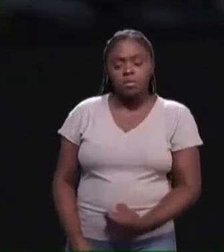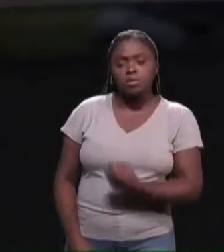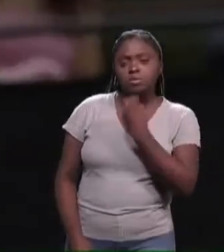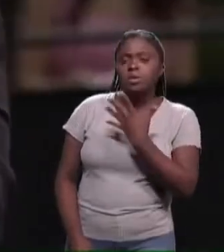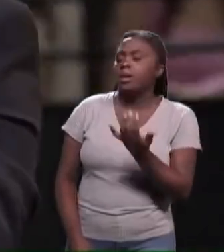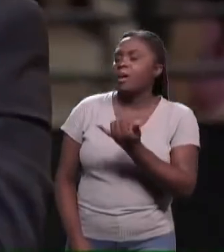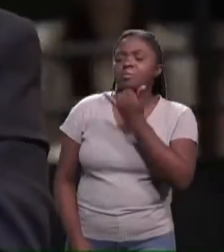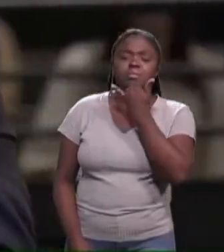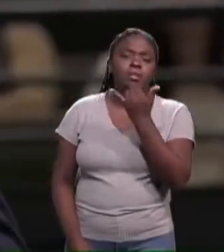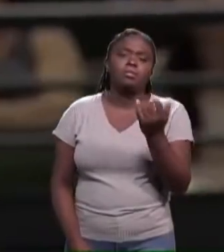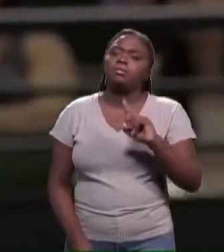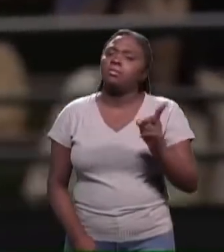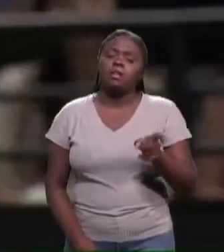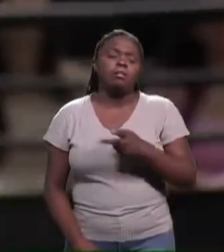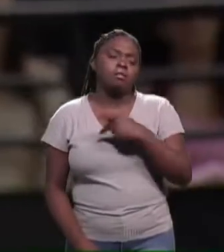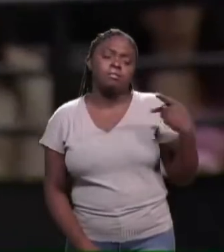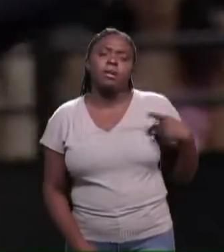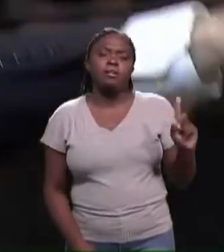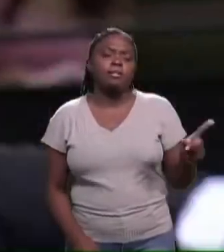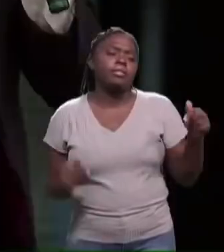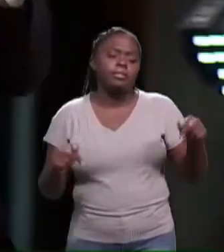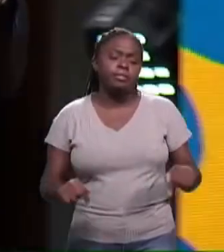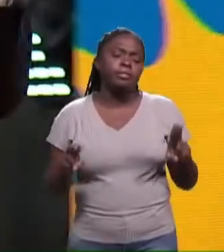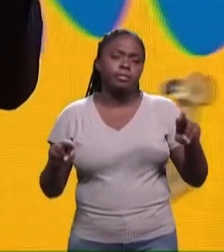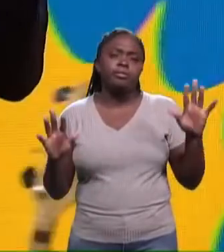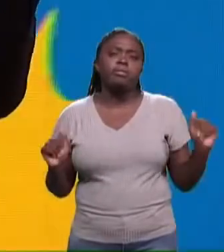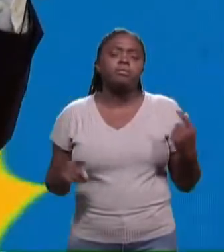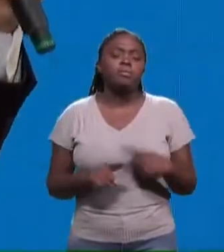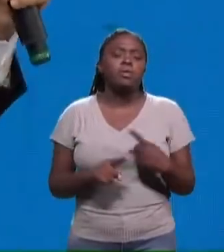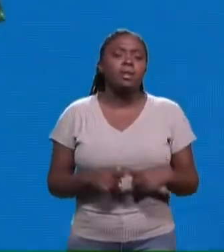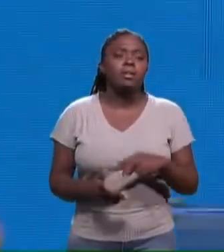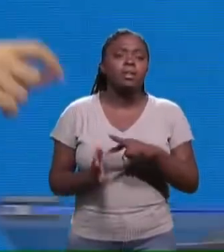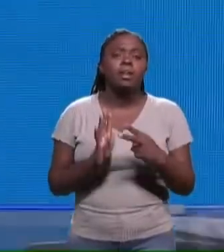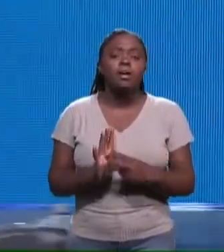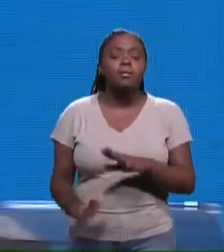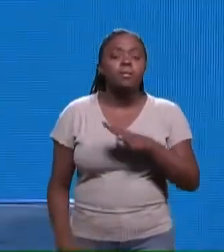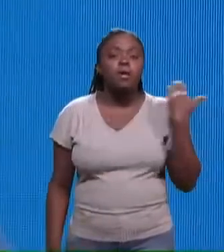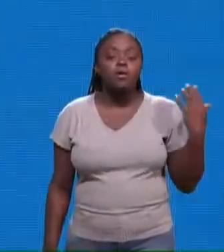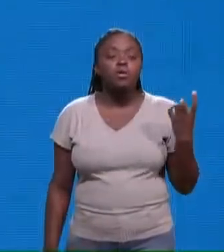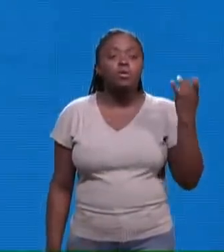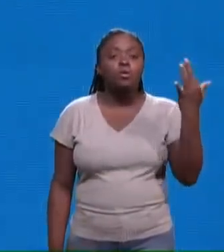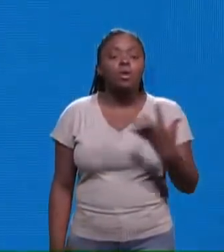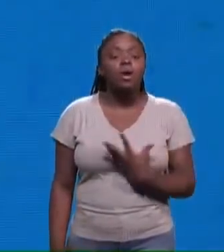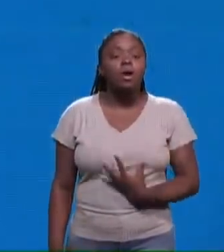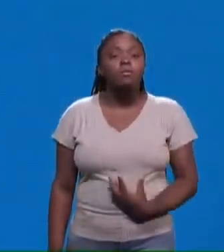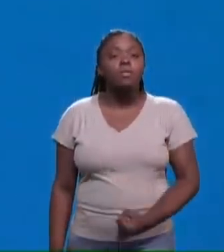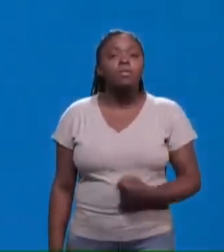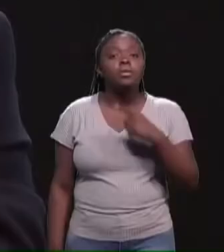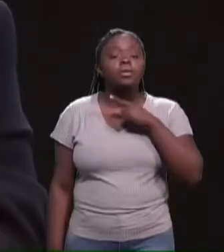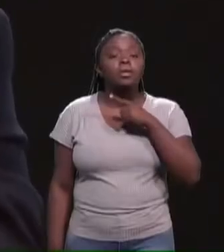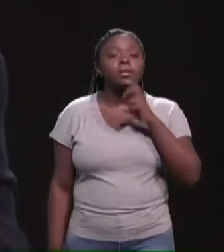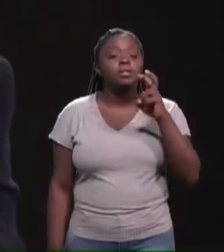me perdoar, mas não é pastor, nem aqui, nem em lugar nenhum. Porque isso é assassinato. Sabe quantos abortos tem no mundo por ano?